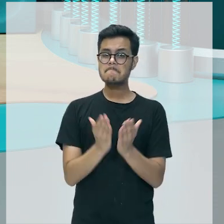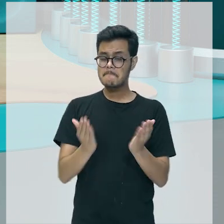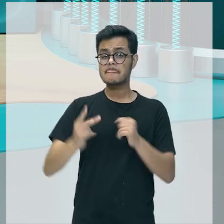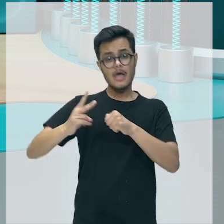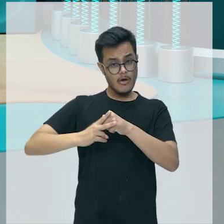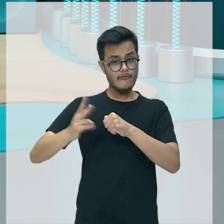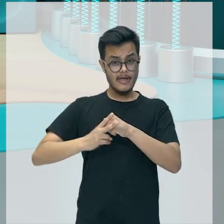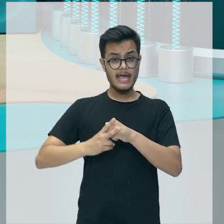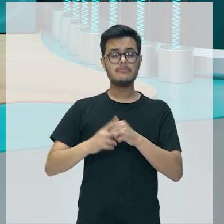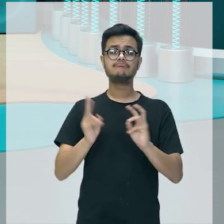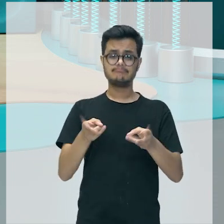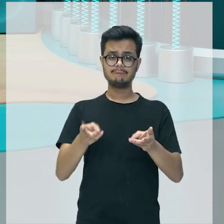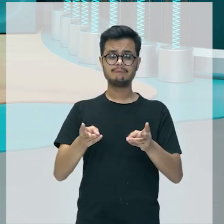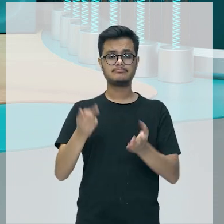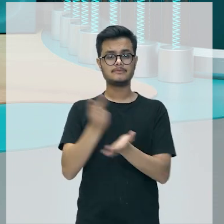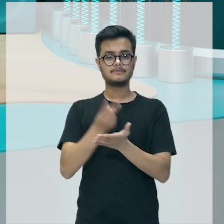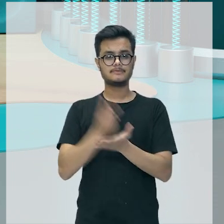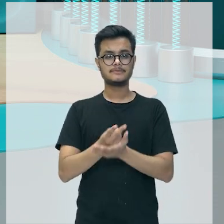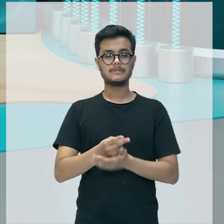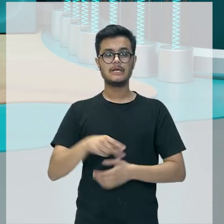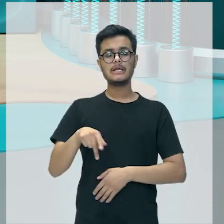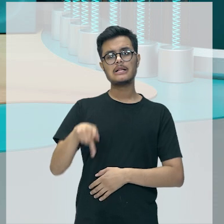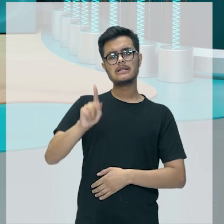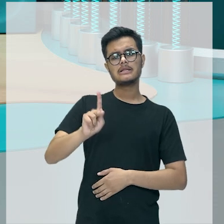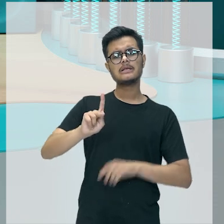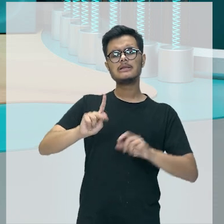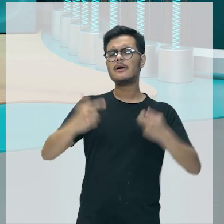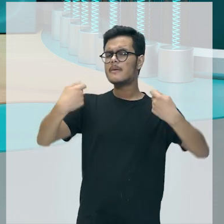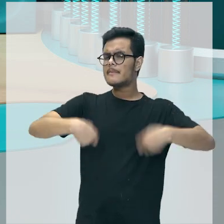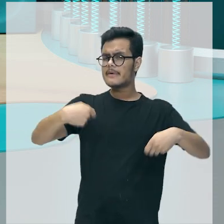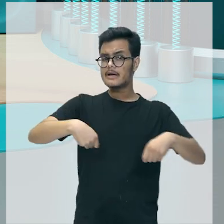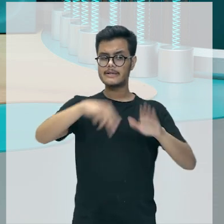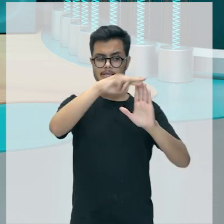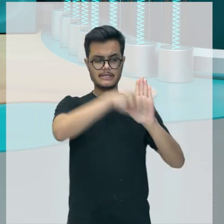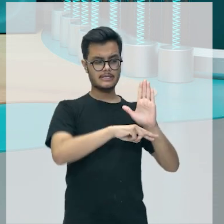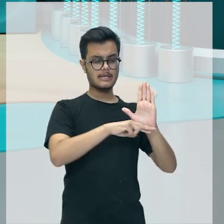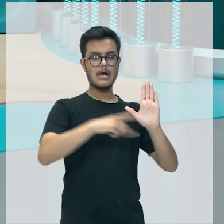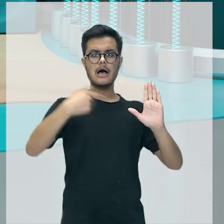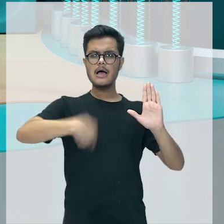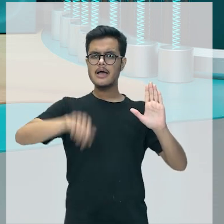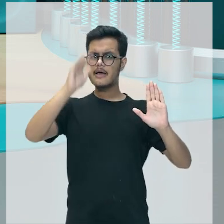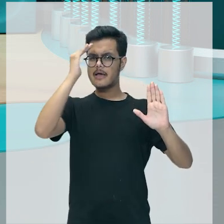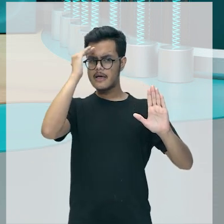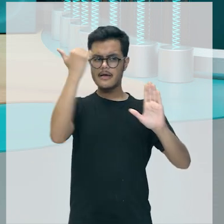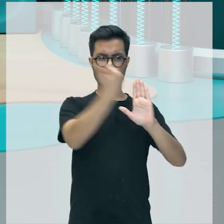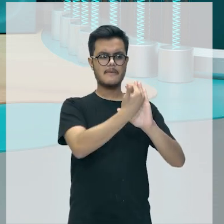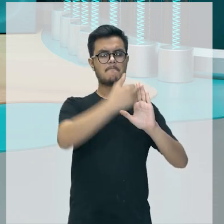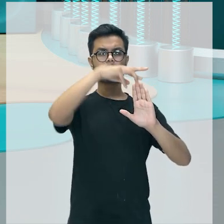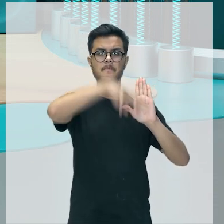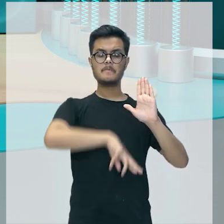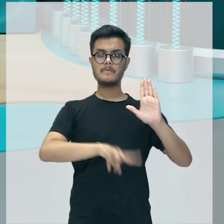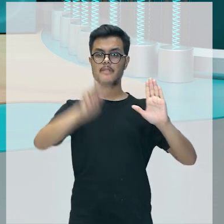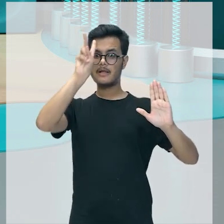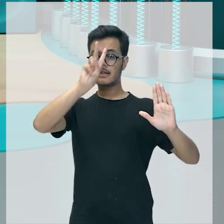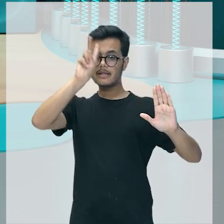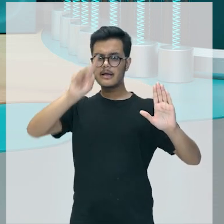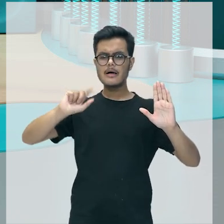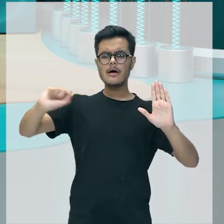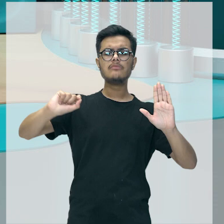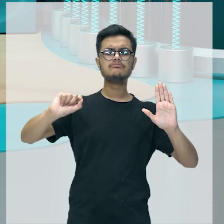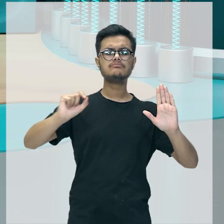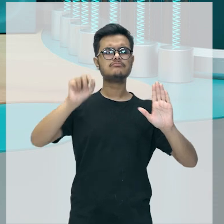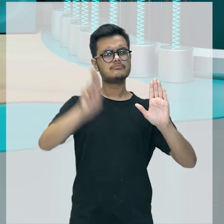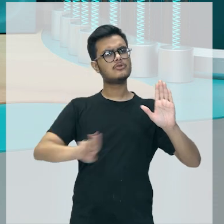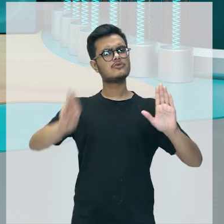acabou ali em consoante, em letra K. Isso quer dizer que quando eu precisar, eu quiser falar esse verbo